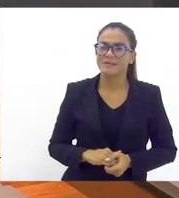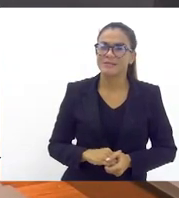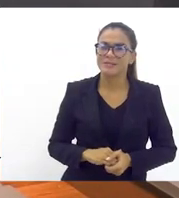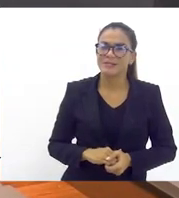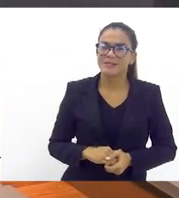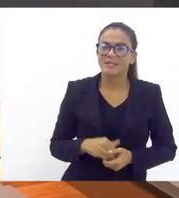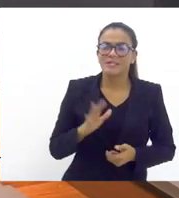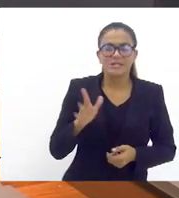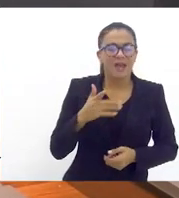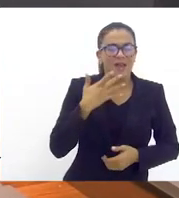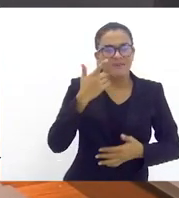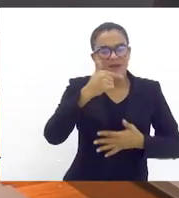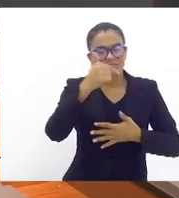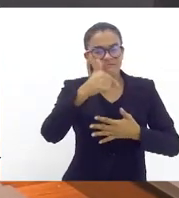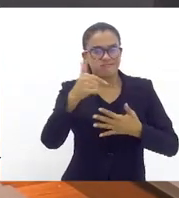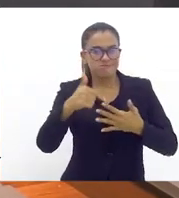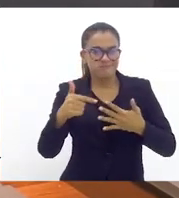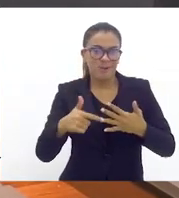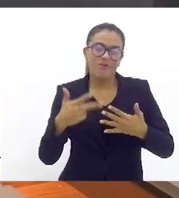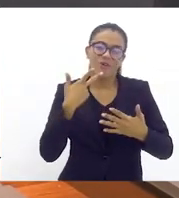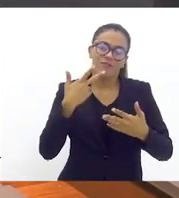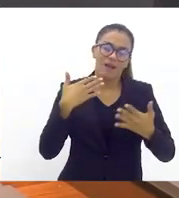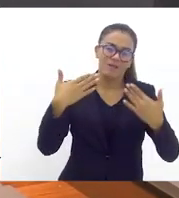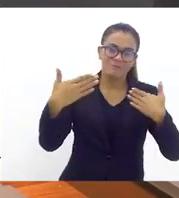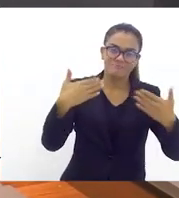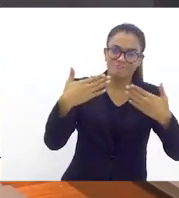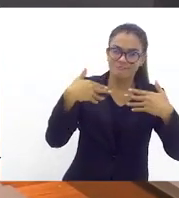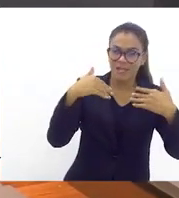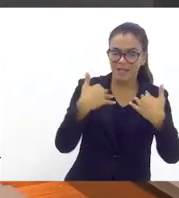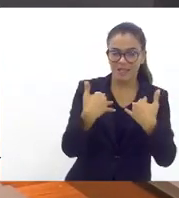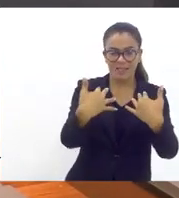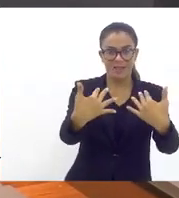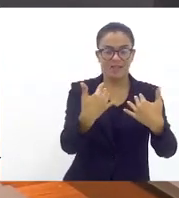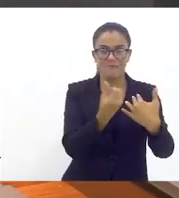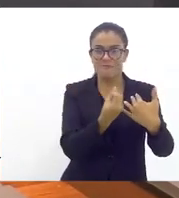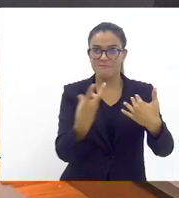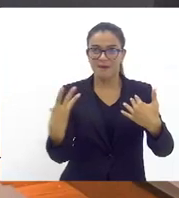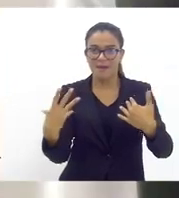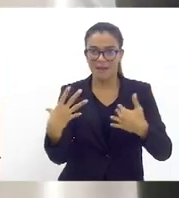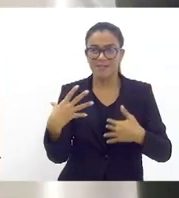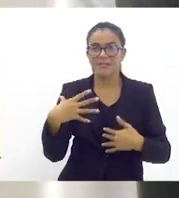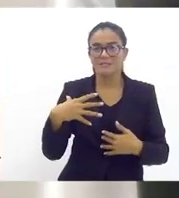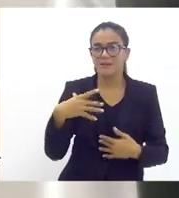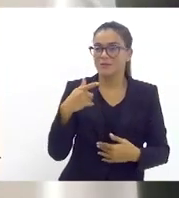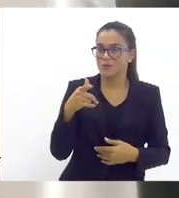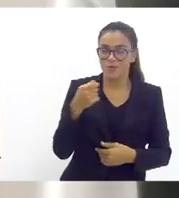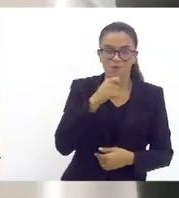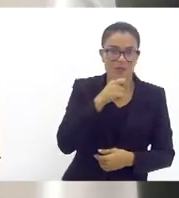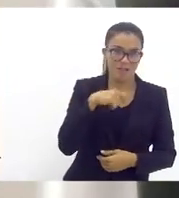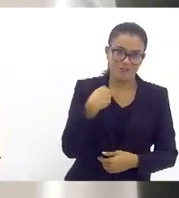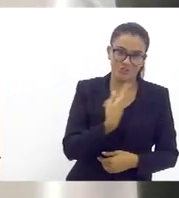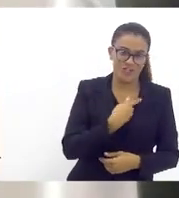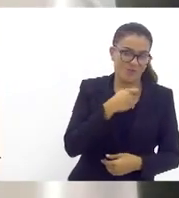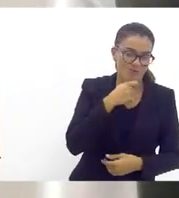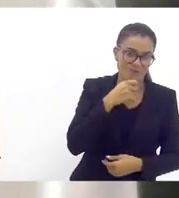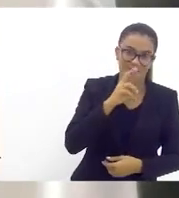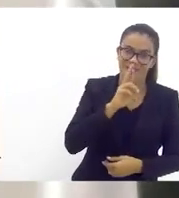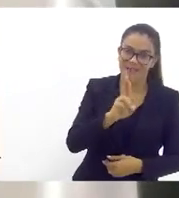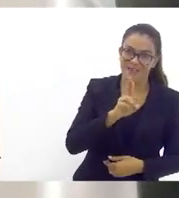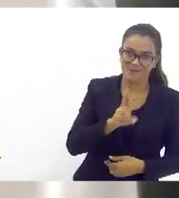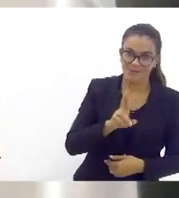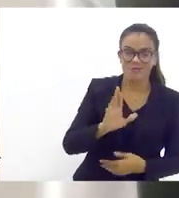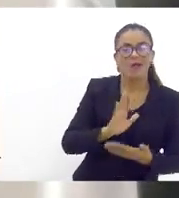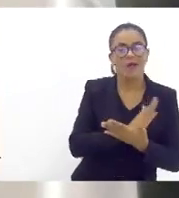Muitas coisas foram colocadas aqui nessa audiência e, para muitas delas, a gente não tem respostas. Para algumas, a gente